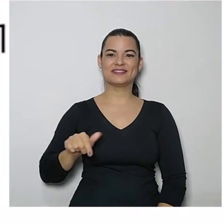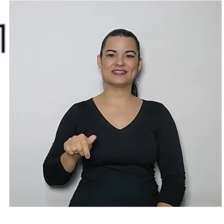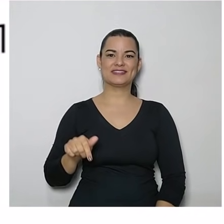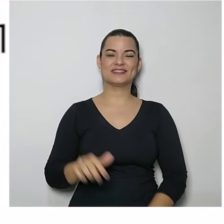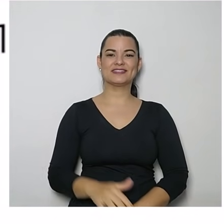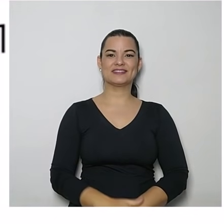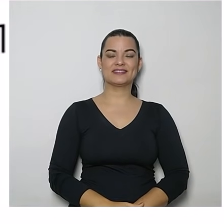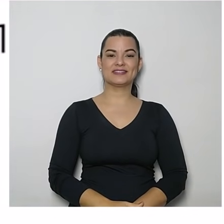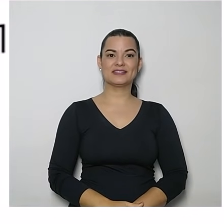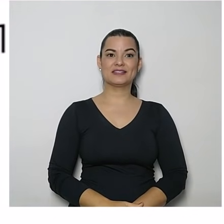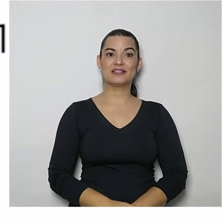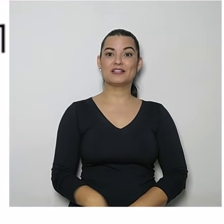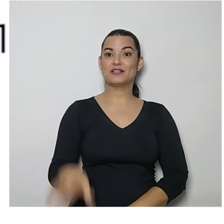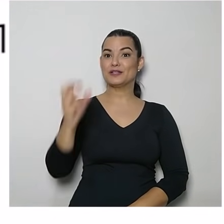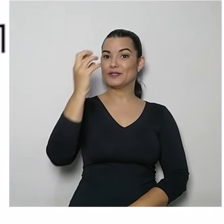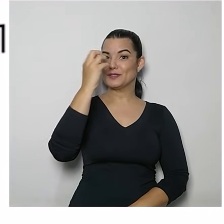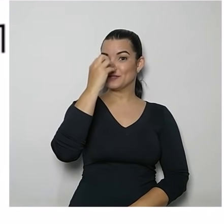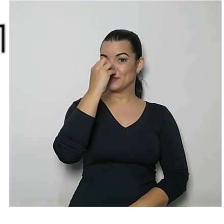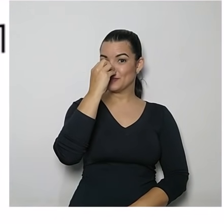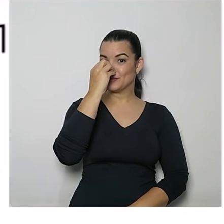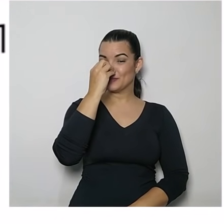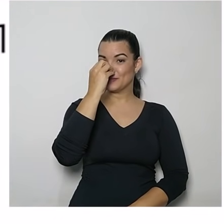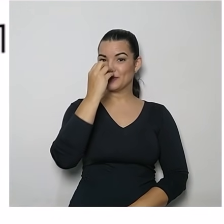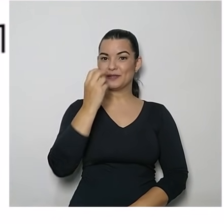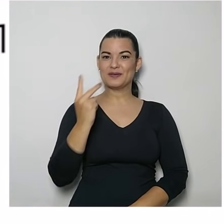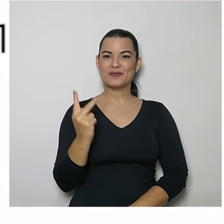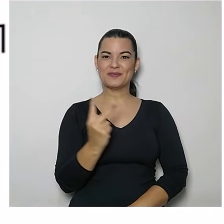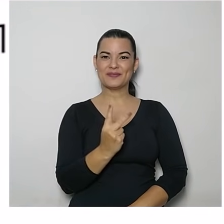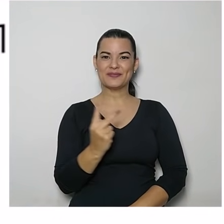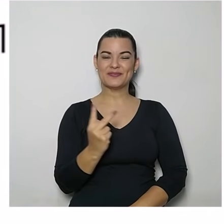1957. Palhacinhos na Gangorra,